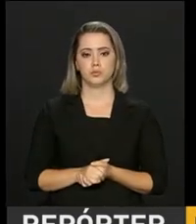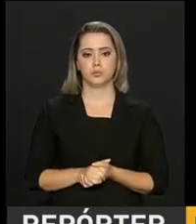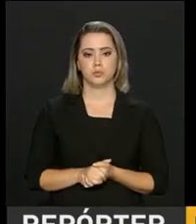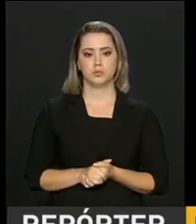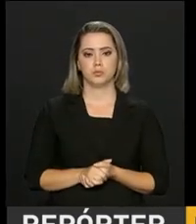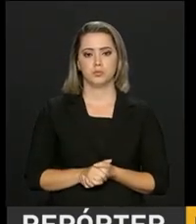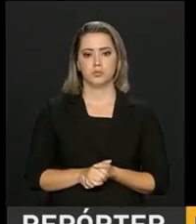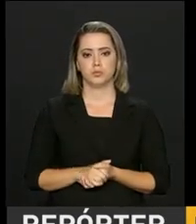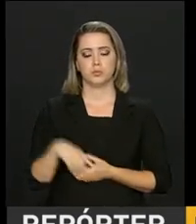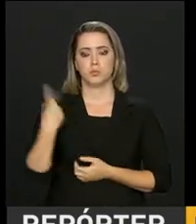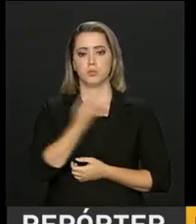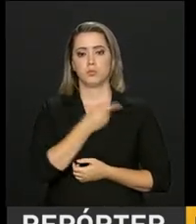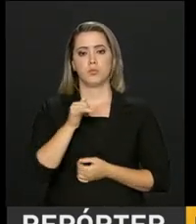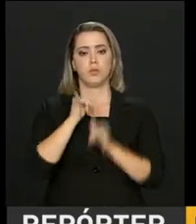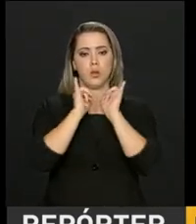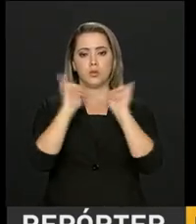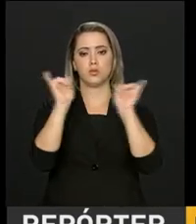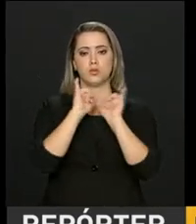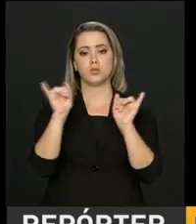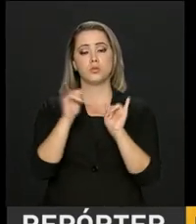10 dará